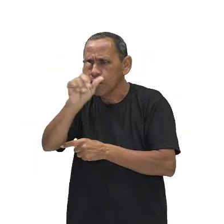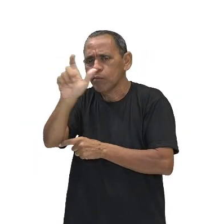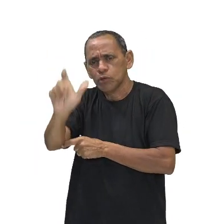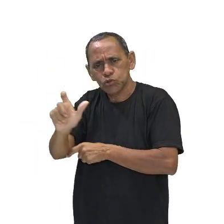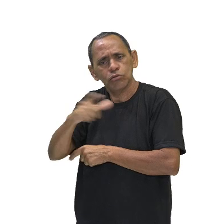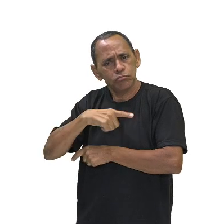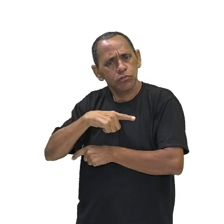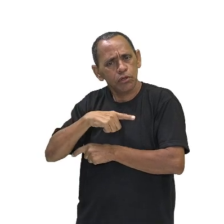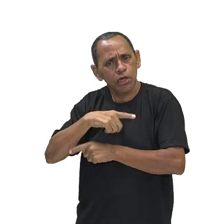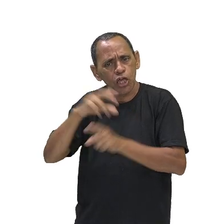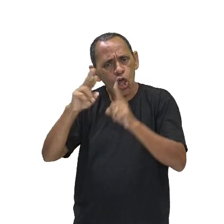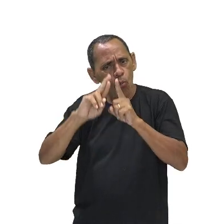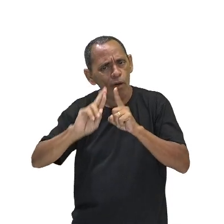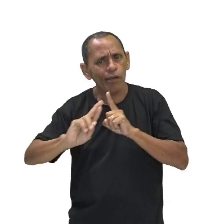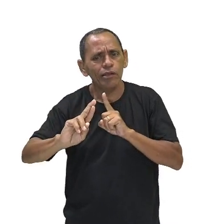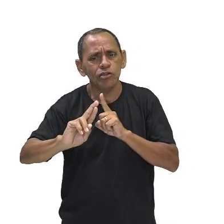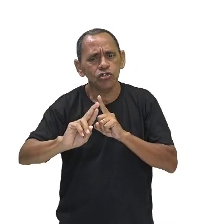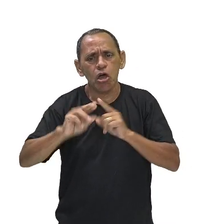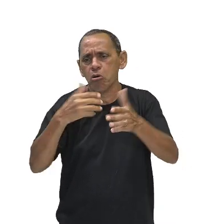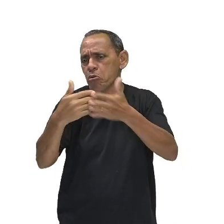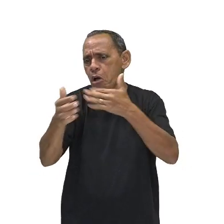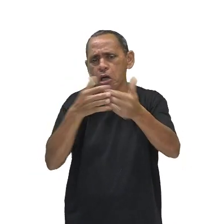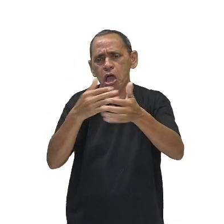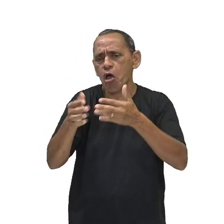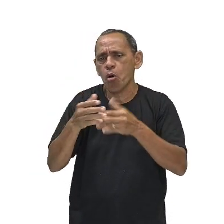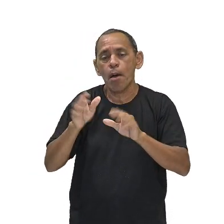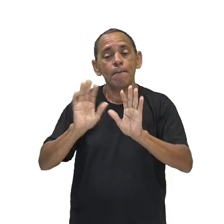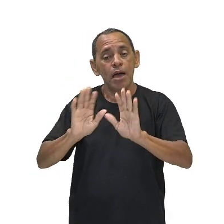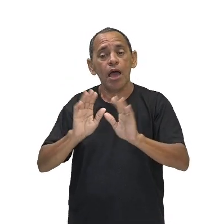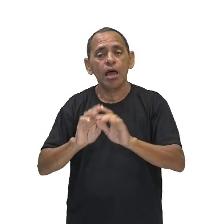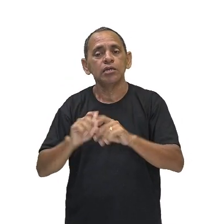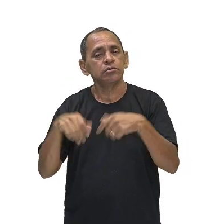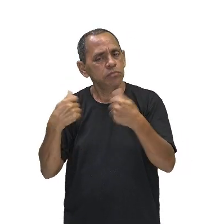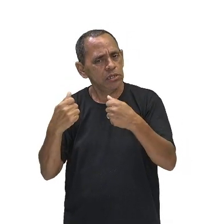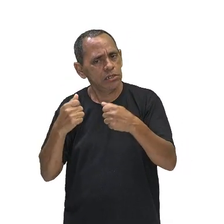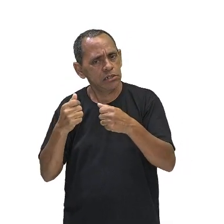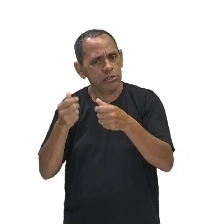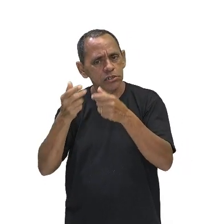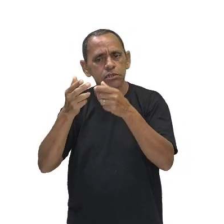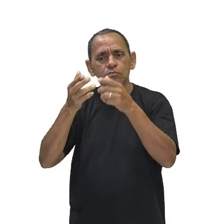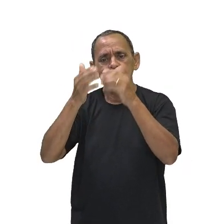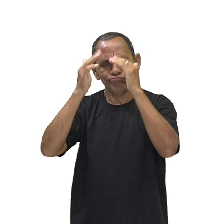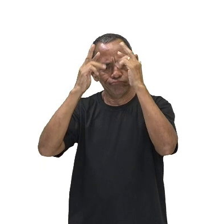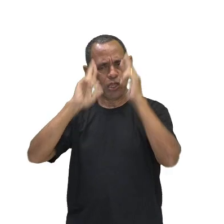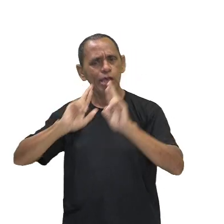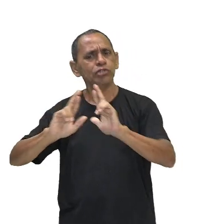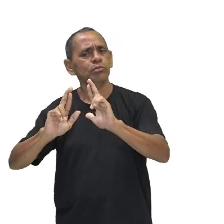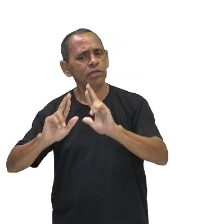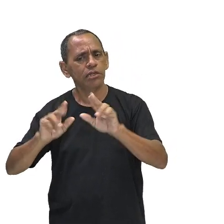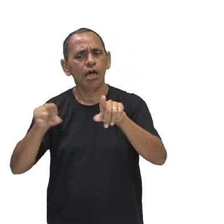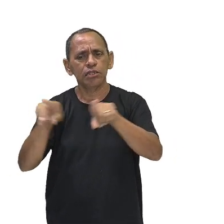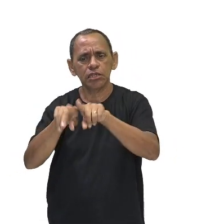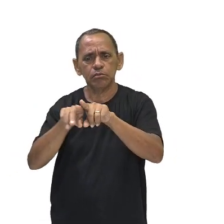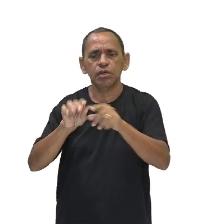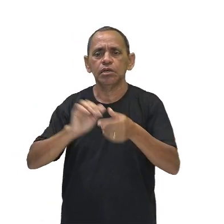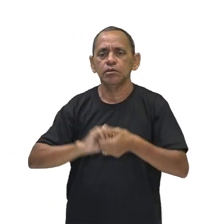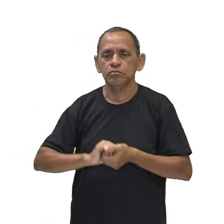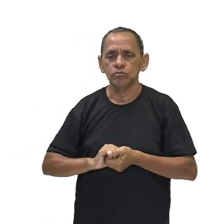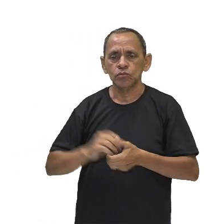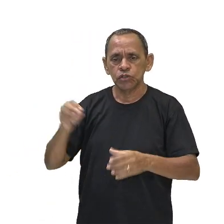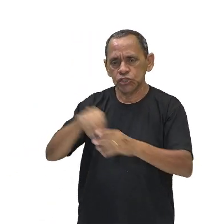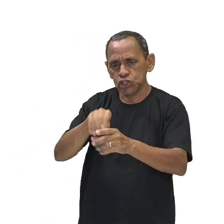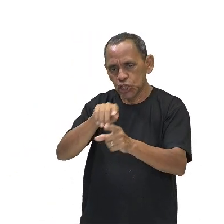seja ela qual for, e respeite os rituais religiosos de outras religiões também. Então vejam